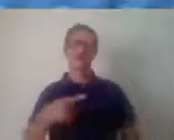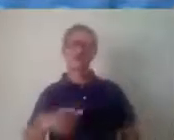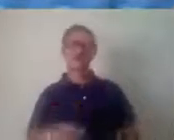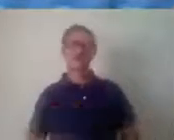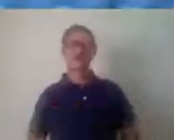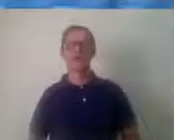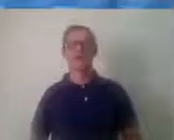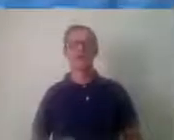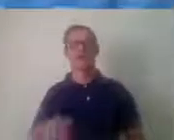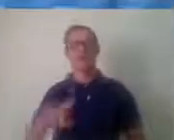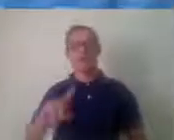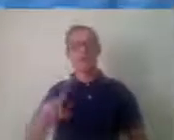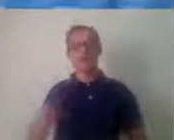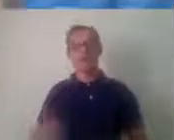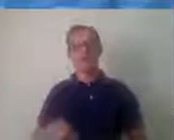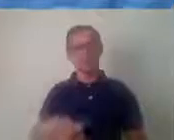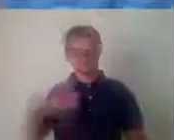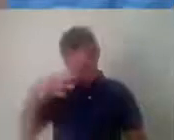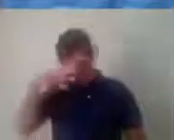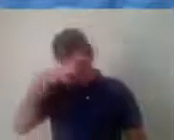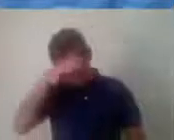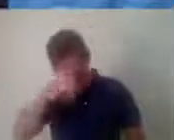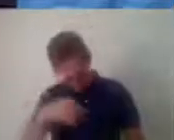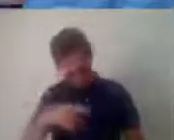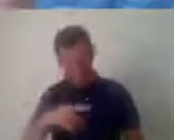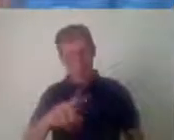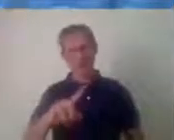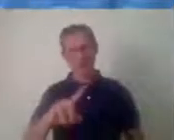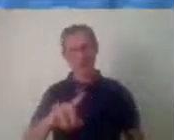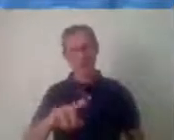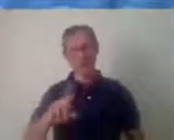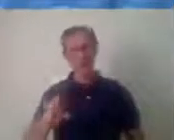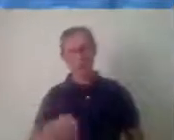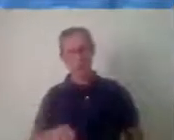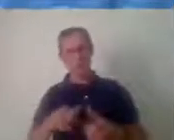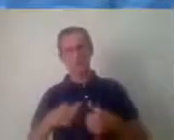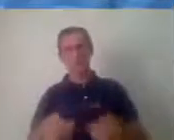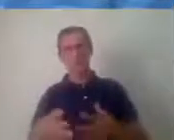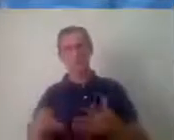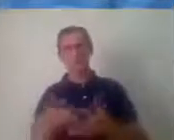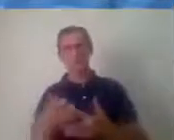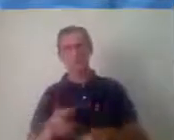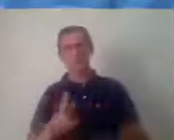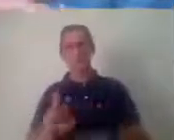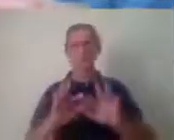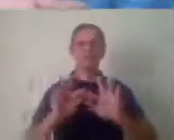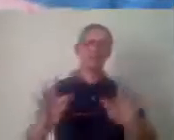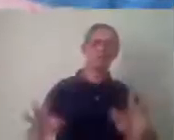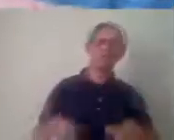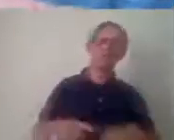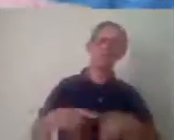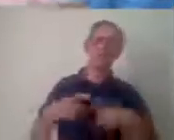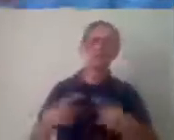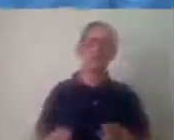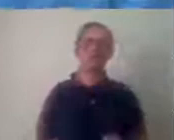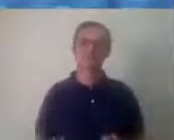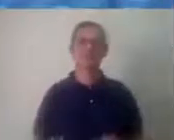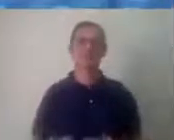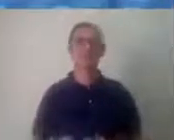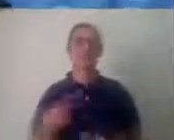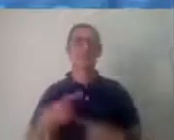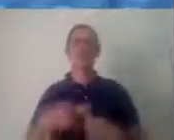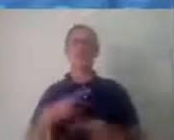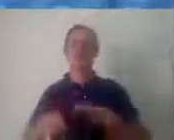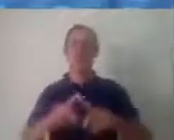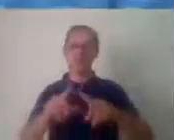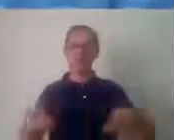variáveis, ela está compreendida, né? A sua variação está entre duas funções. Então, para que você falou